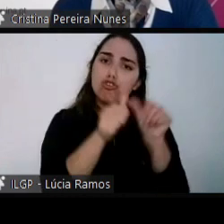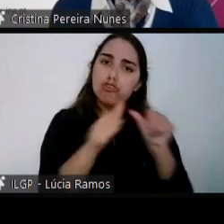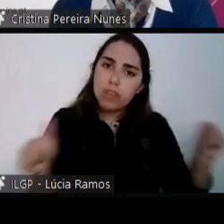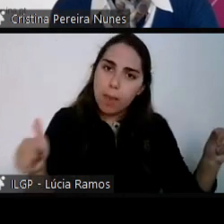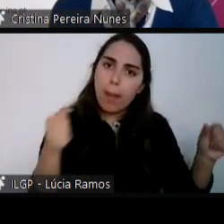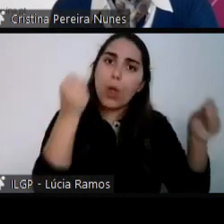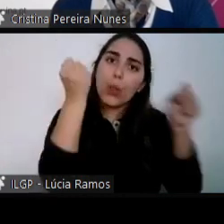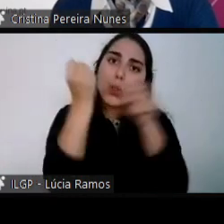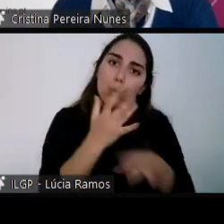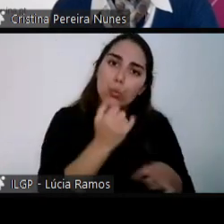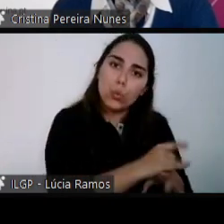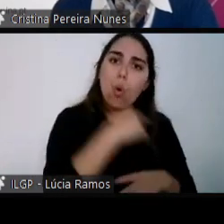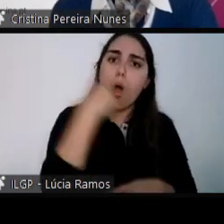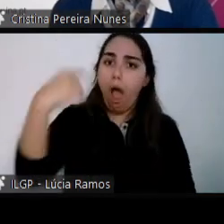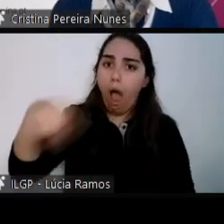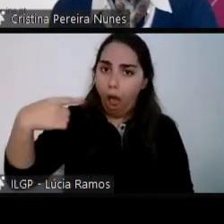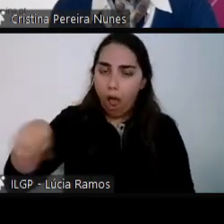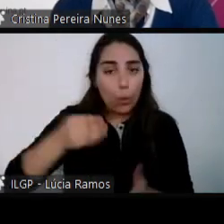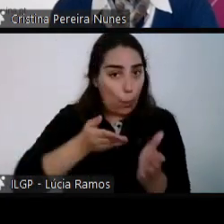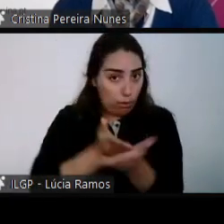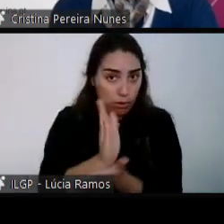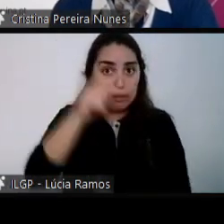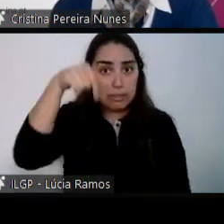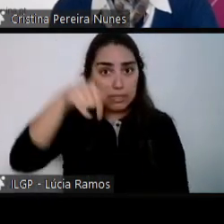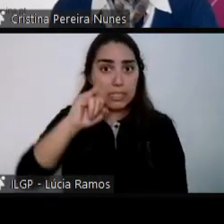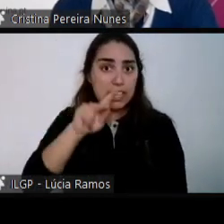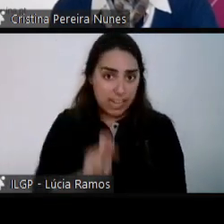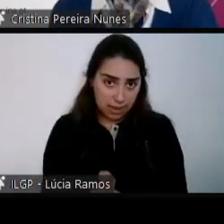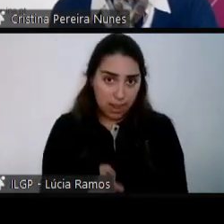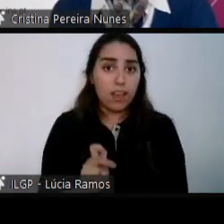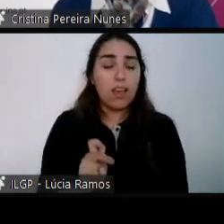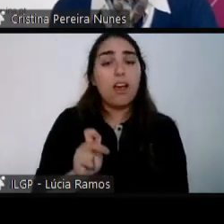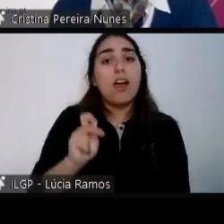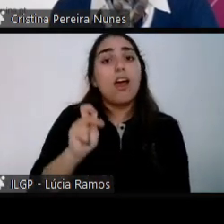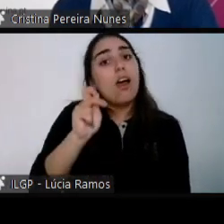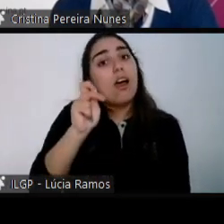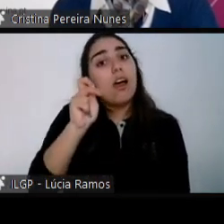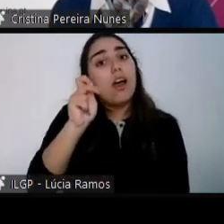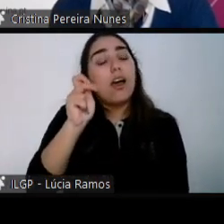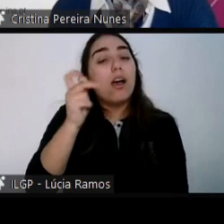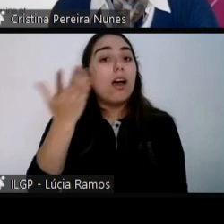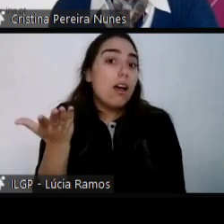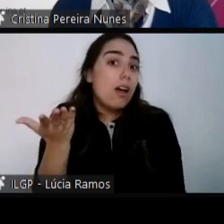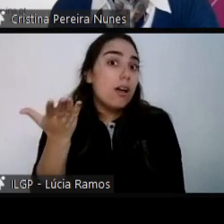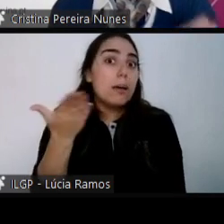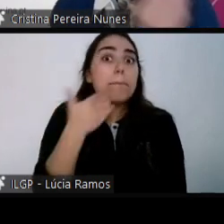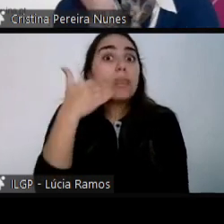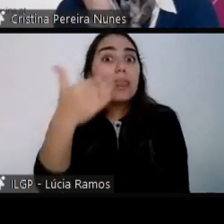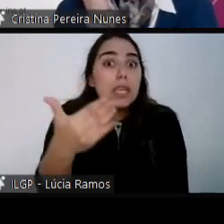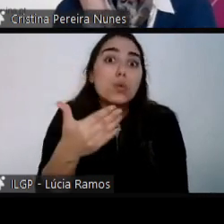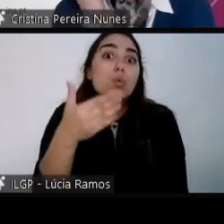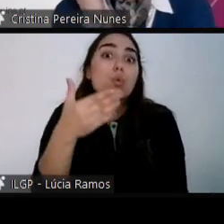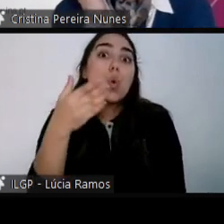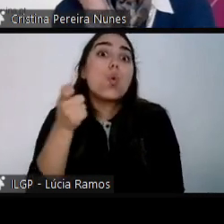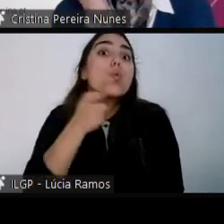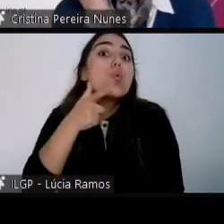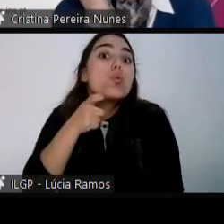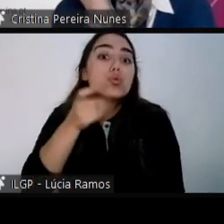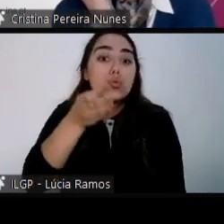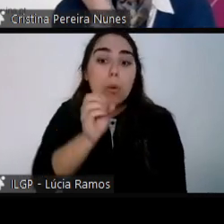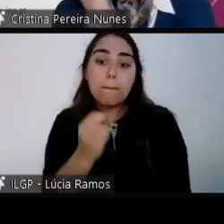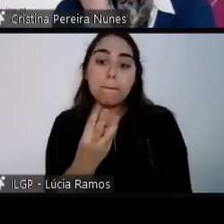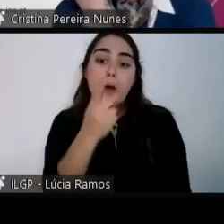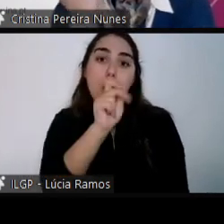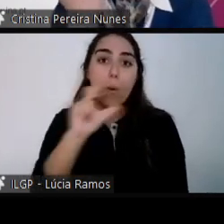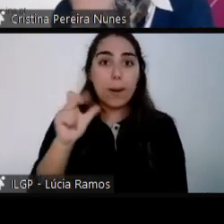intelligence que continuam, aqui no INA, a enviar e encomendar cursos de Power BI sistematicamente. Não é para trabalharem com os grandes sistemas mais complexos,